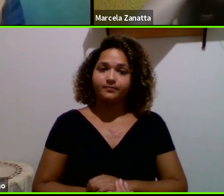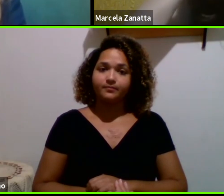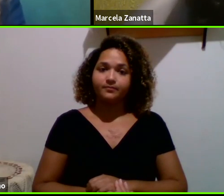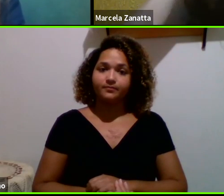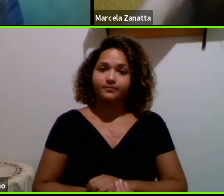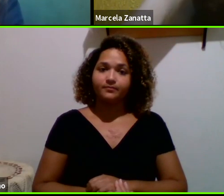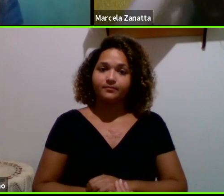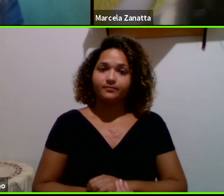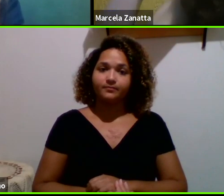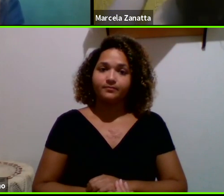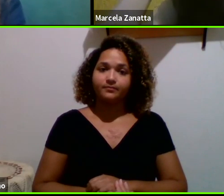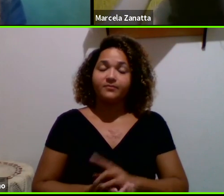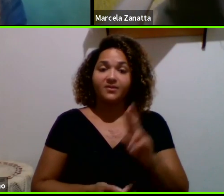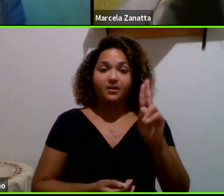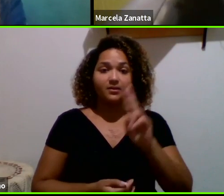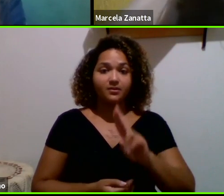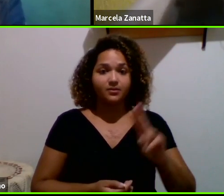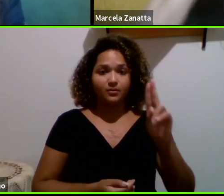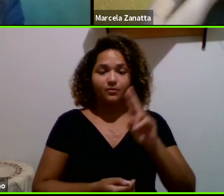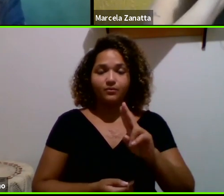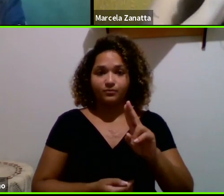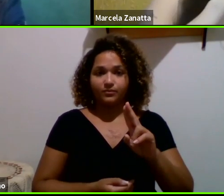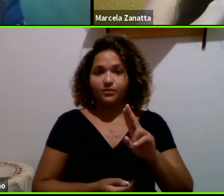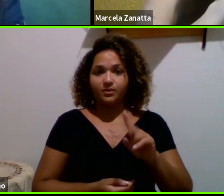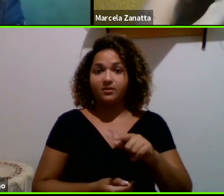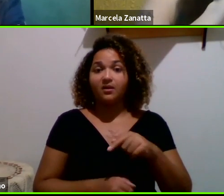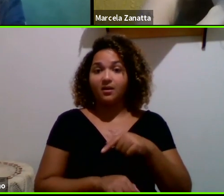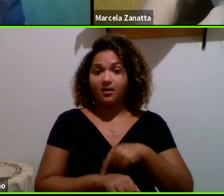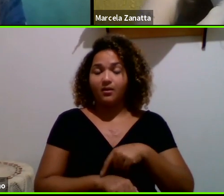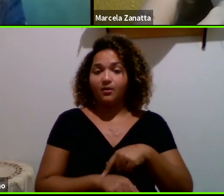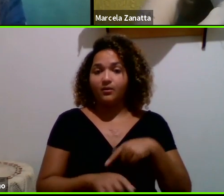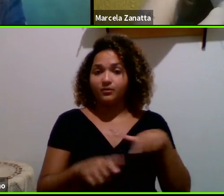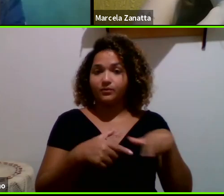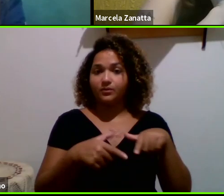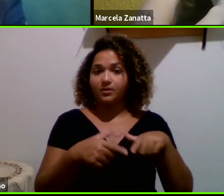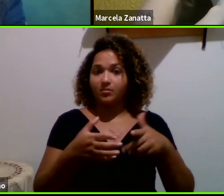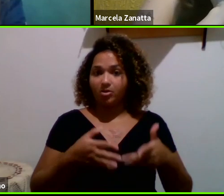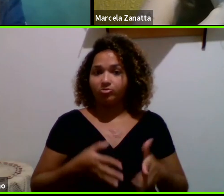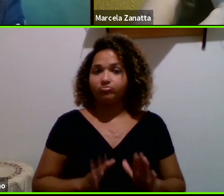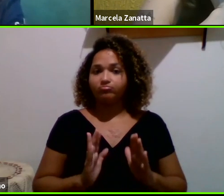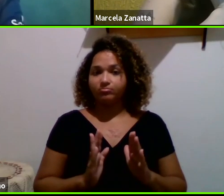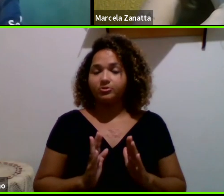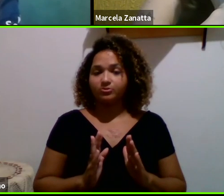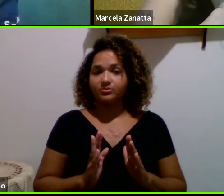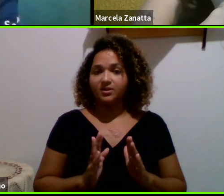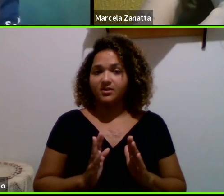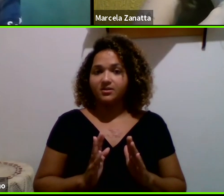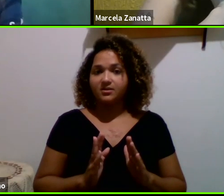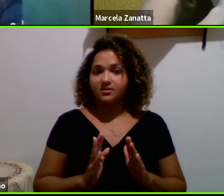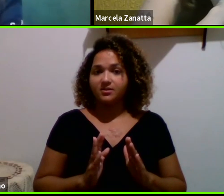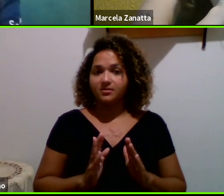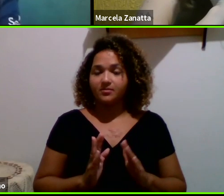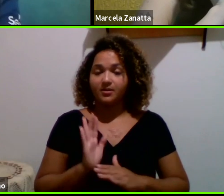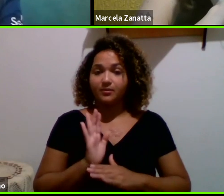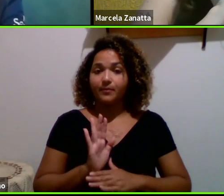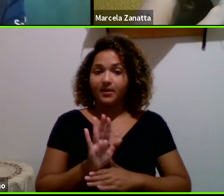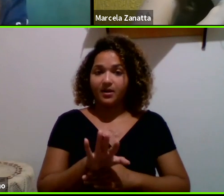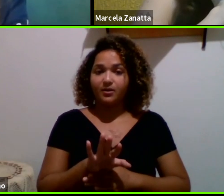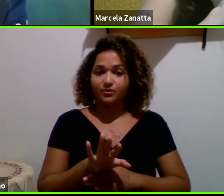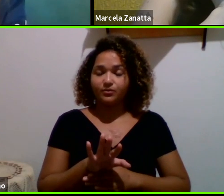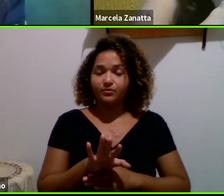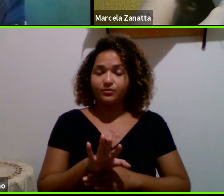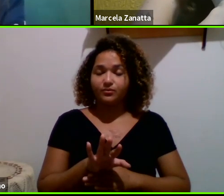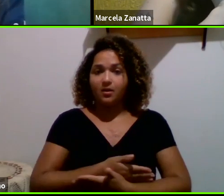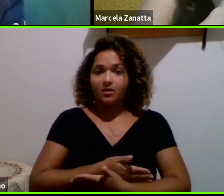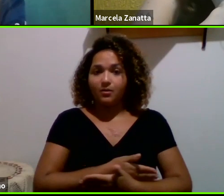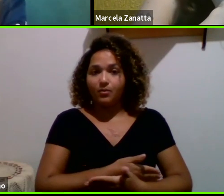fase ativa do trabalho de parto, quando eu quero utilizá-la como um fator de contribuição para a